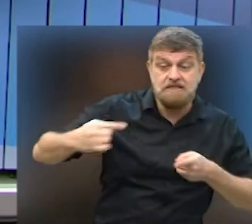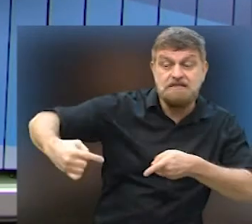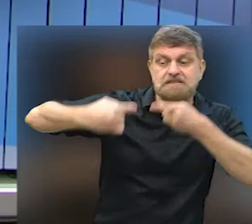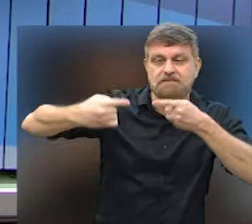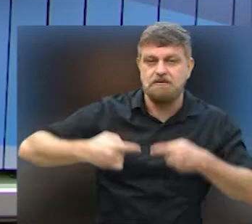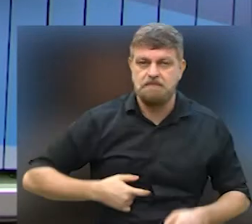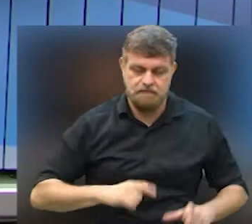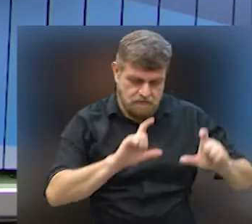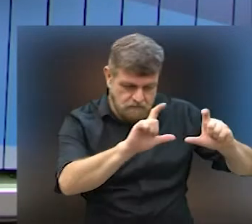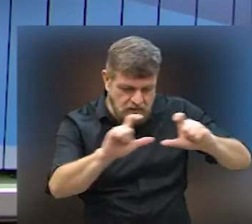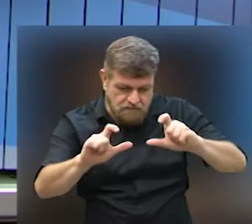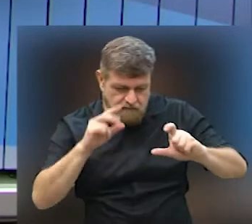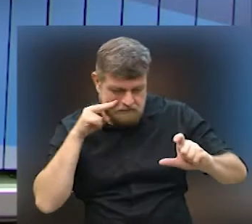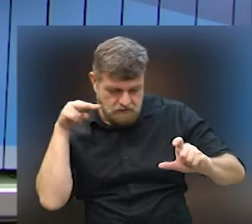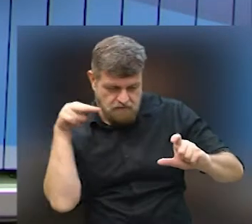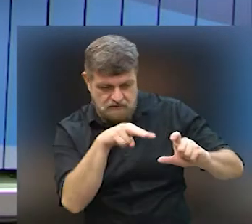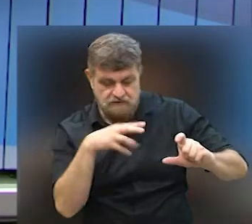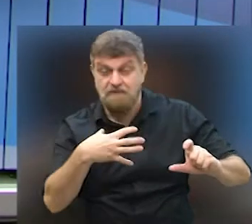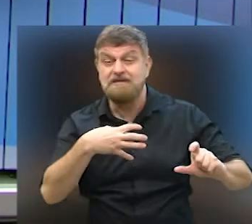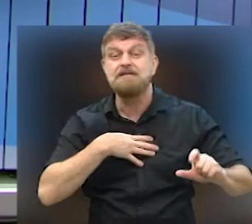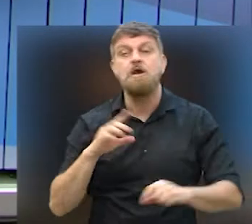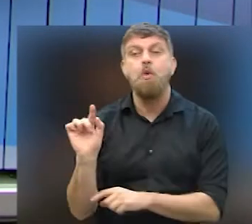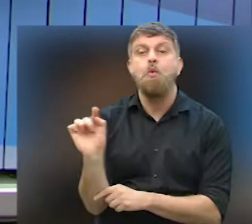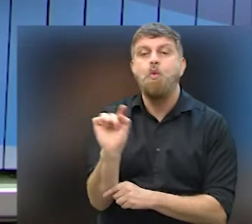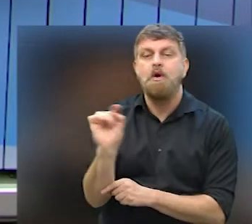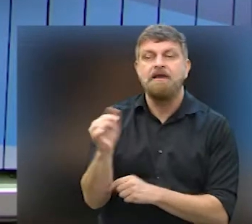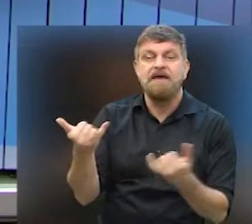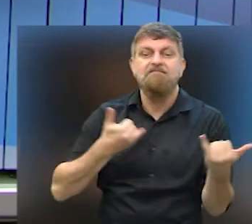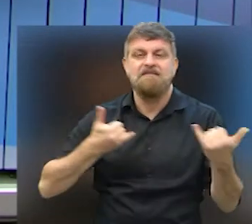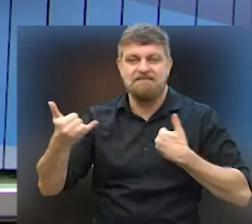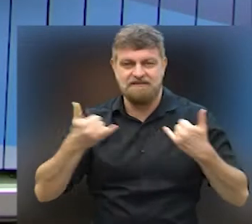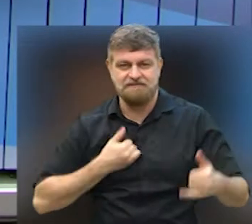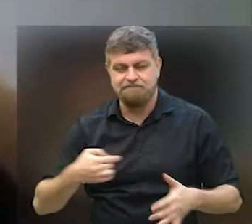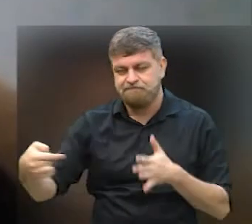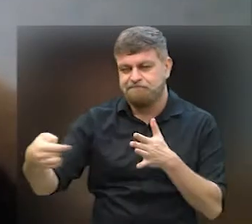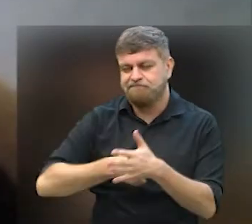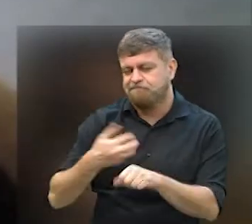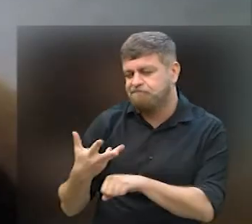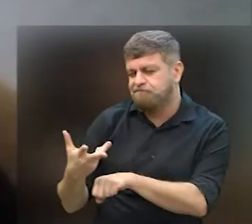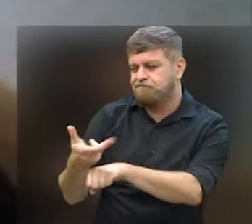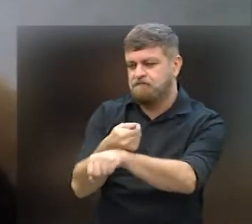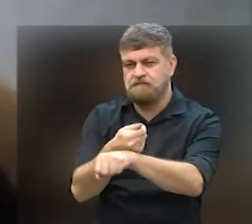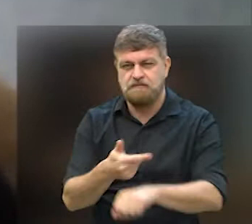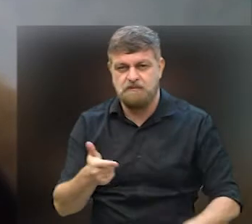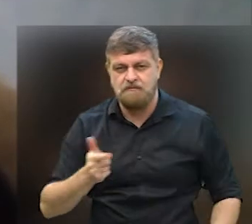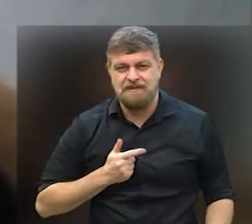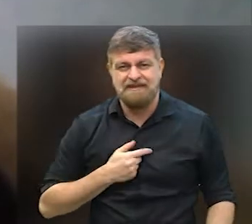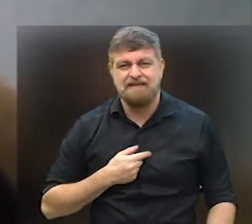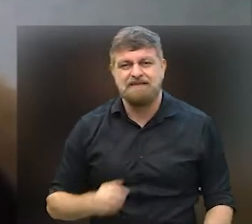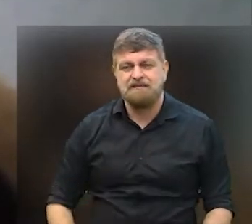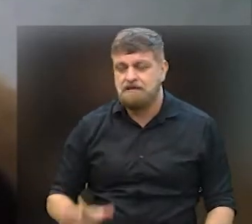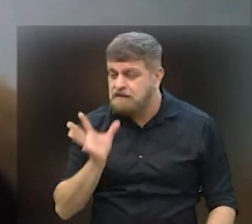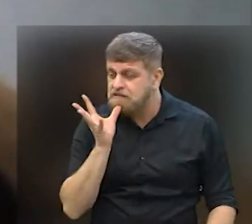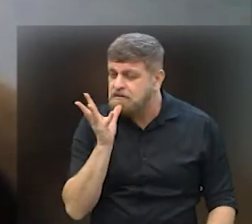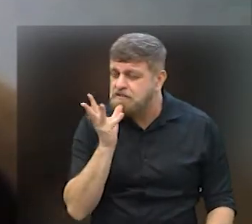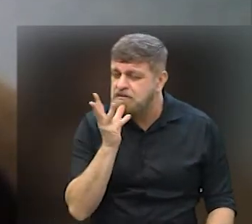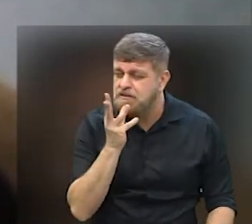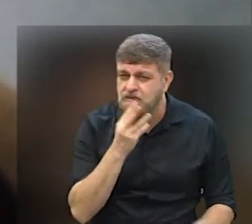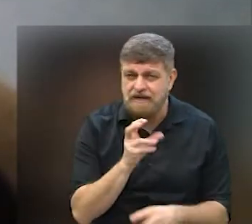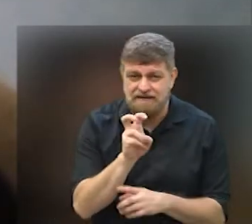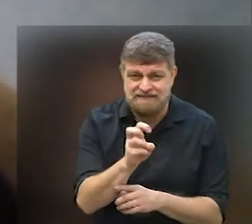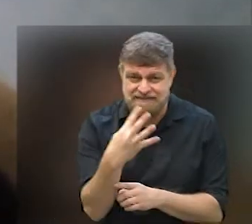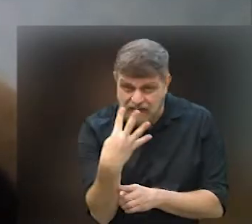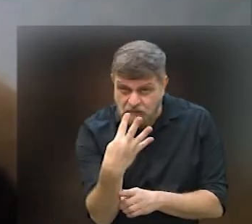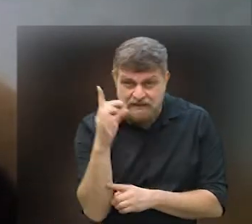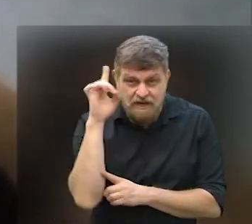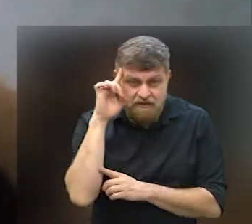Revendo as fotos, o que você pode contar para a gente? Maravilha de pergunta. É uma expedição muito longa, né? A gente ficou